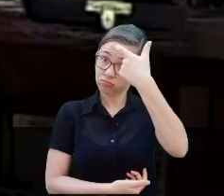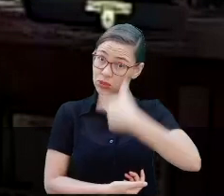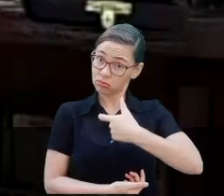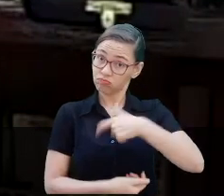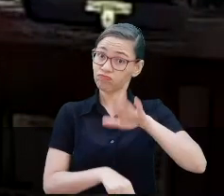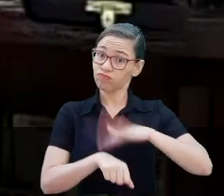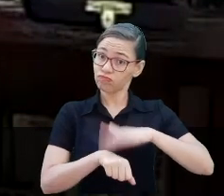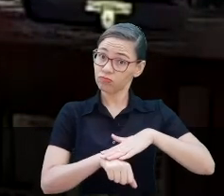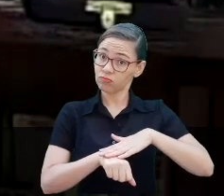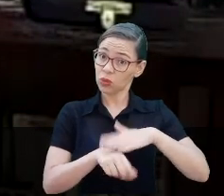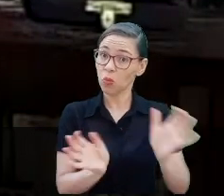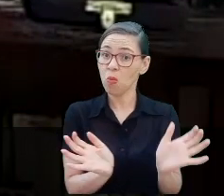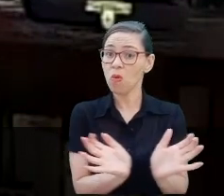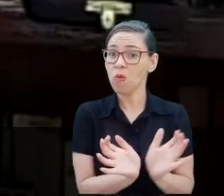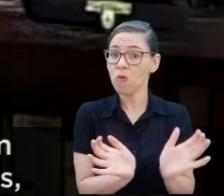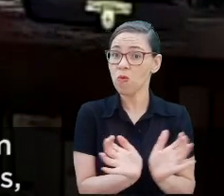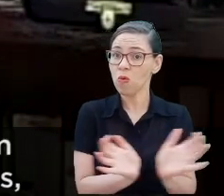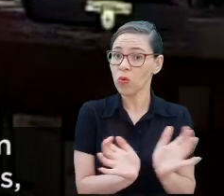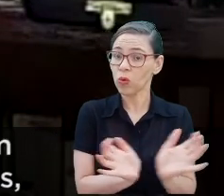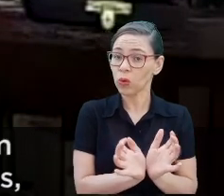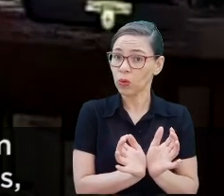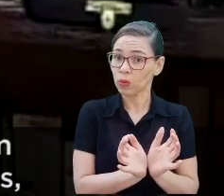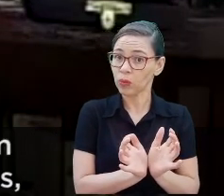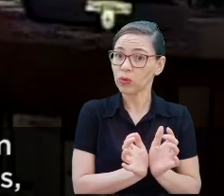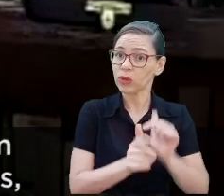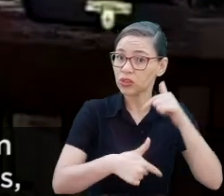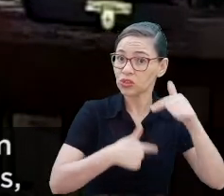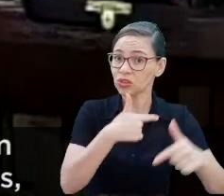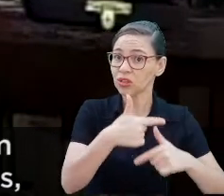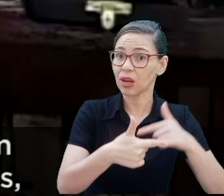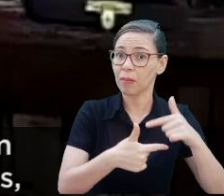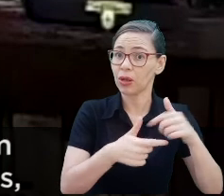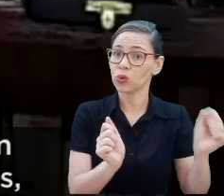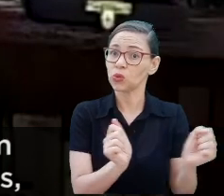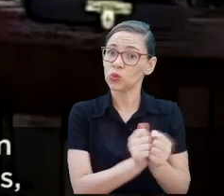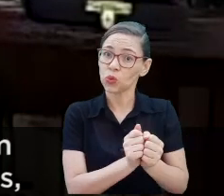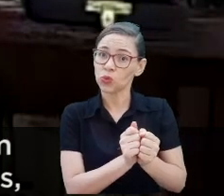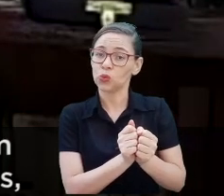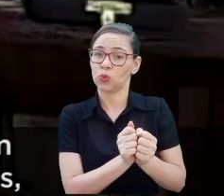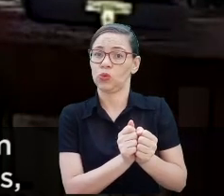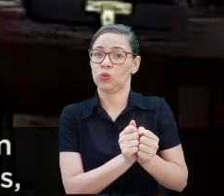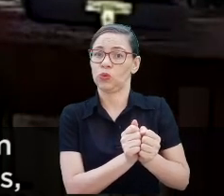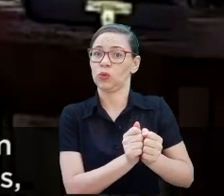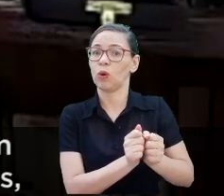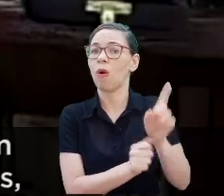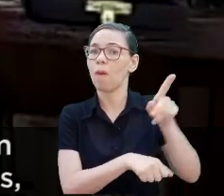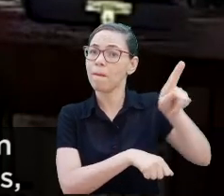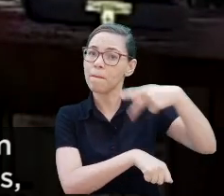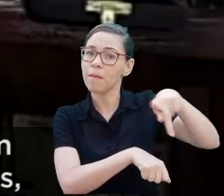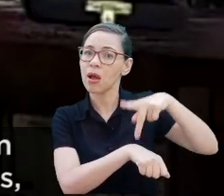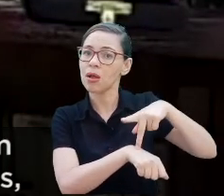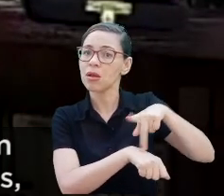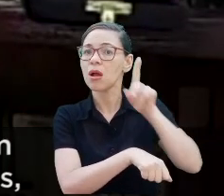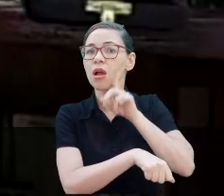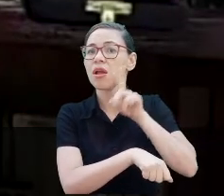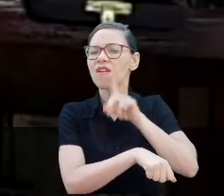saúde mental do que a gente chama, nós formamos um grupo de pesquisa internacional com a Duke University da Carolina do Norte e